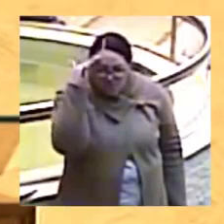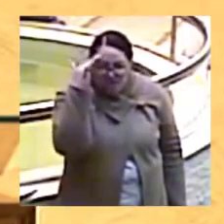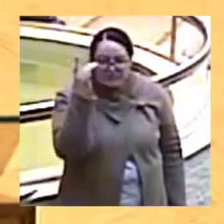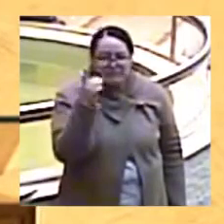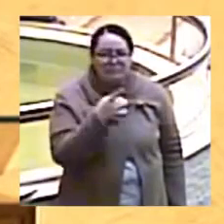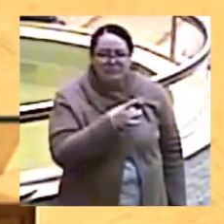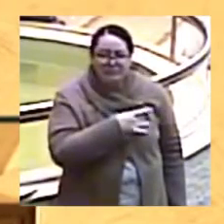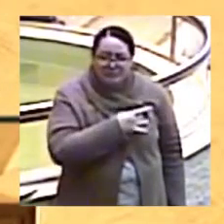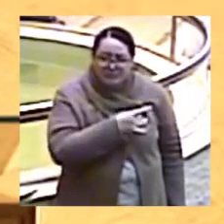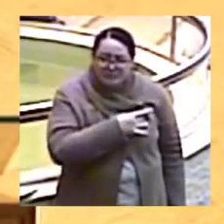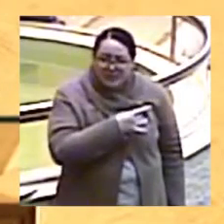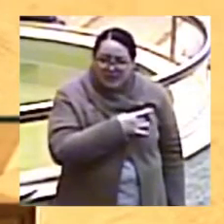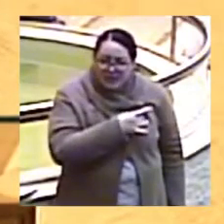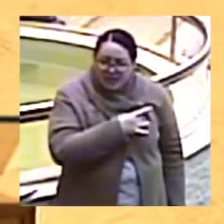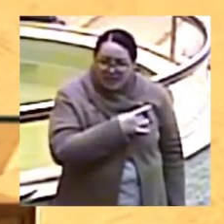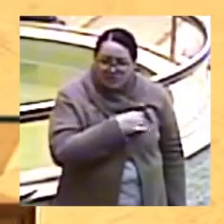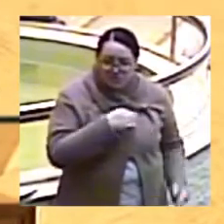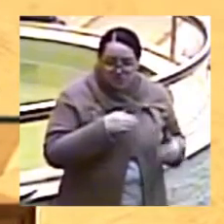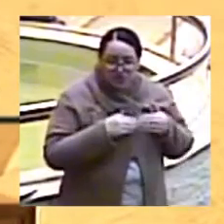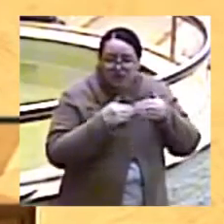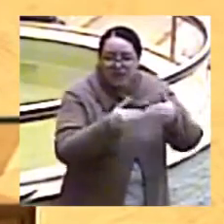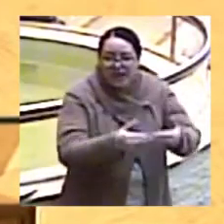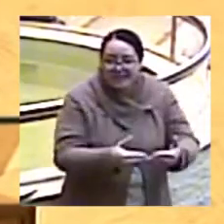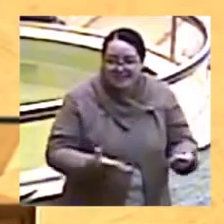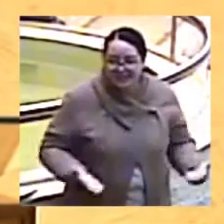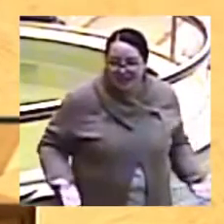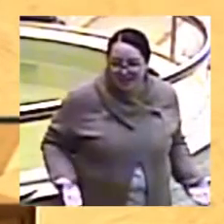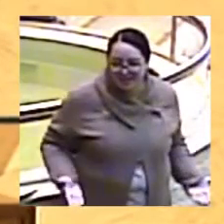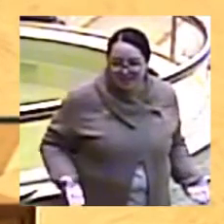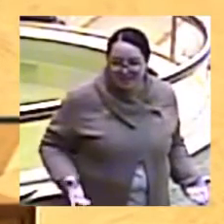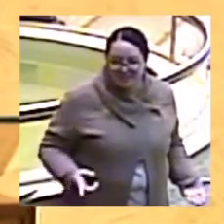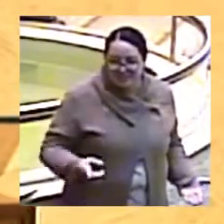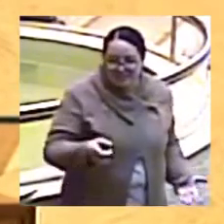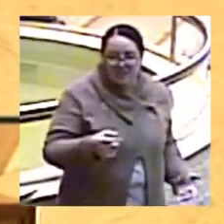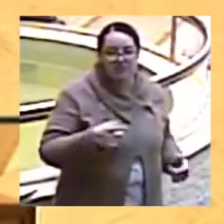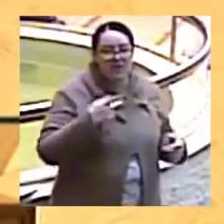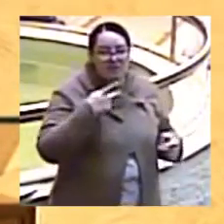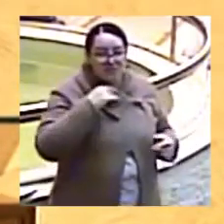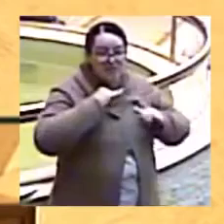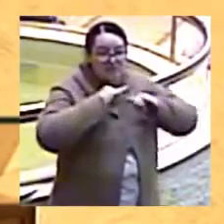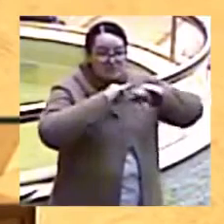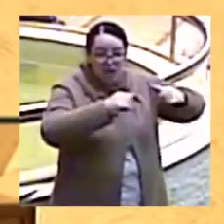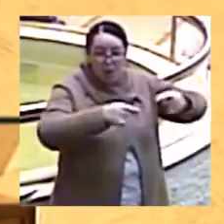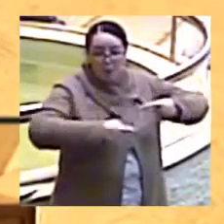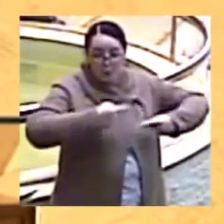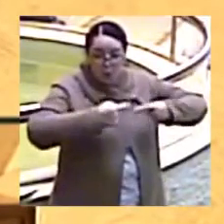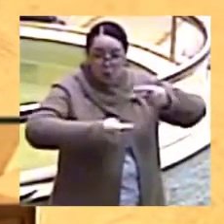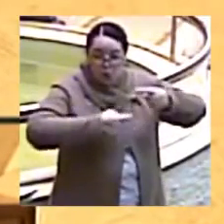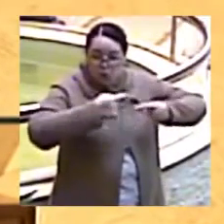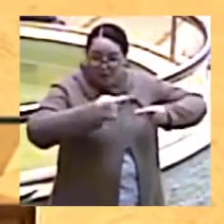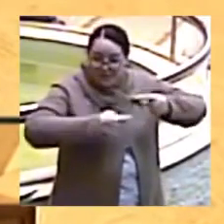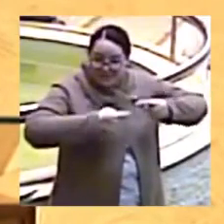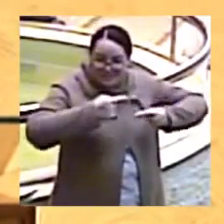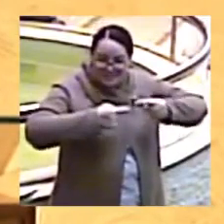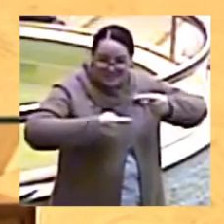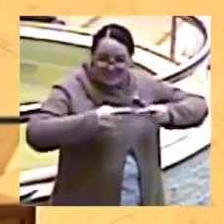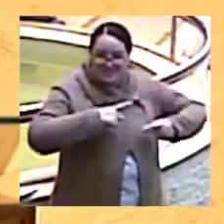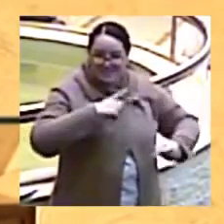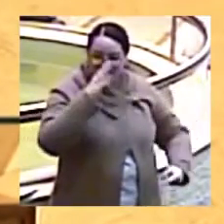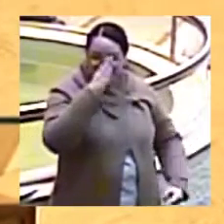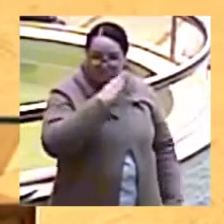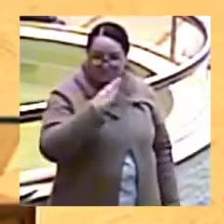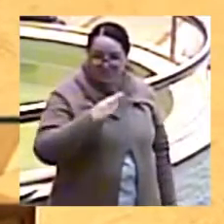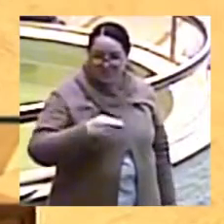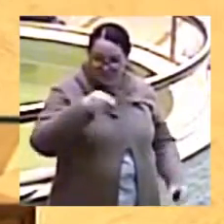sociedade. Quando você vai falar, por exemplo, sobre política, corrupção política, existente em um país, em uma